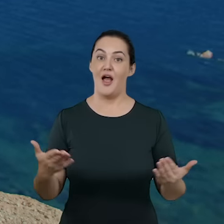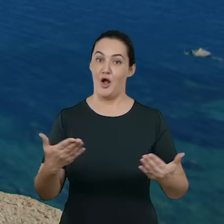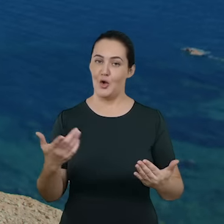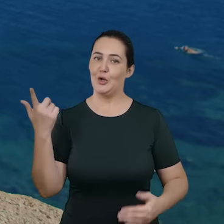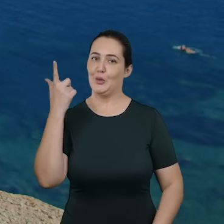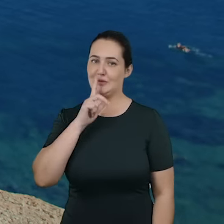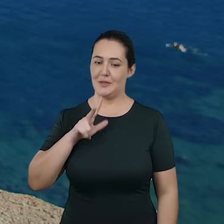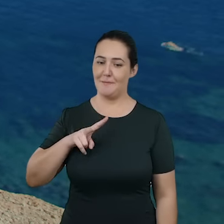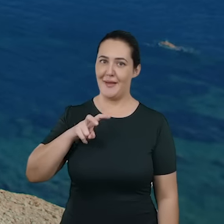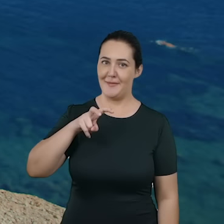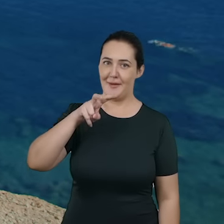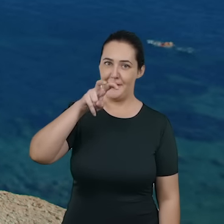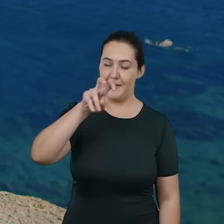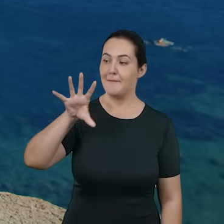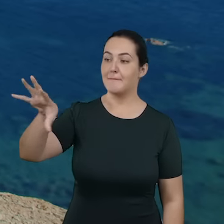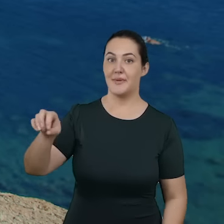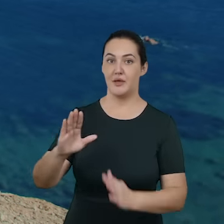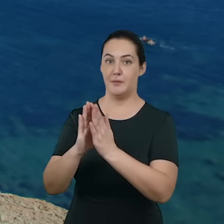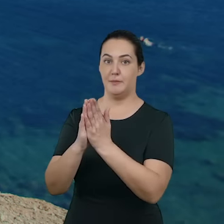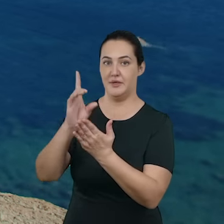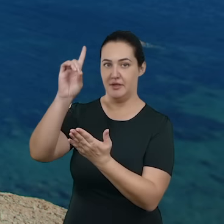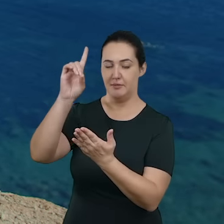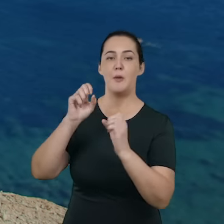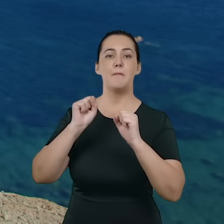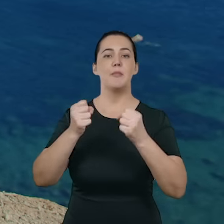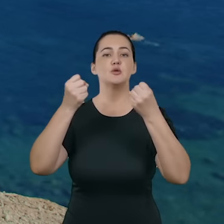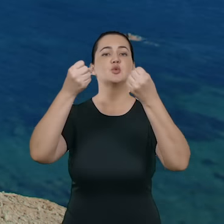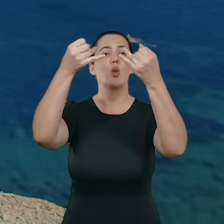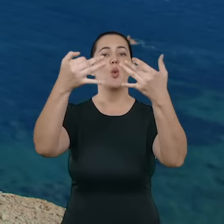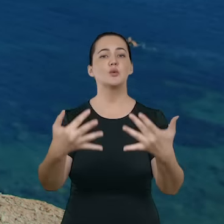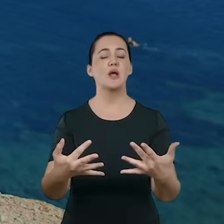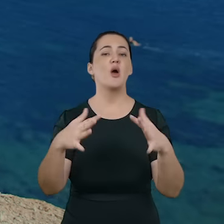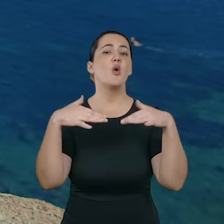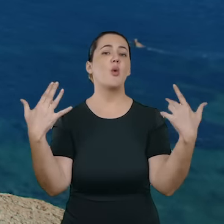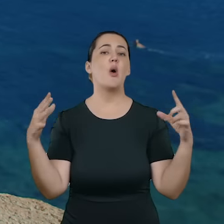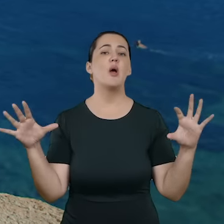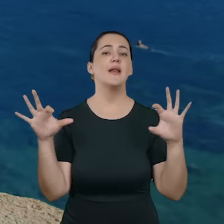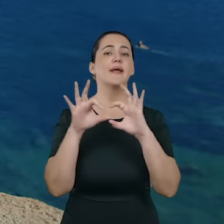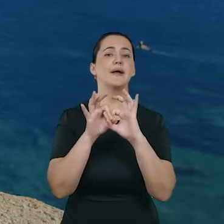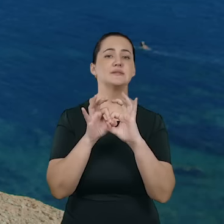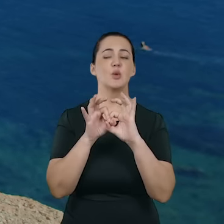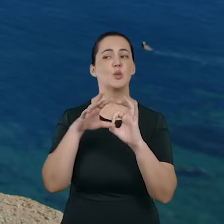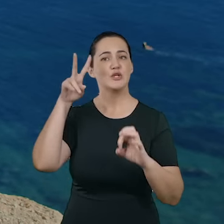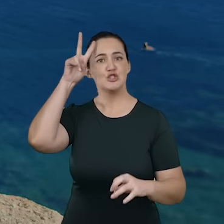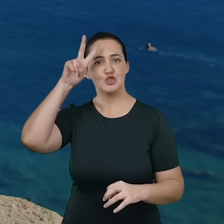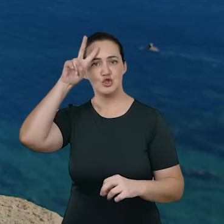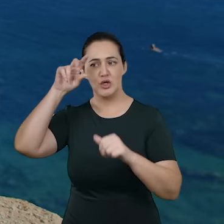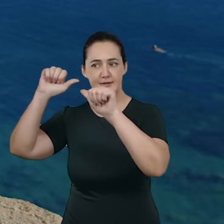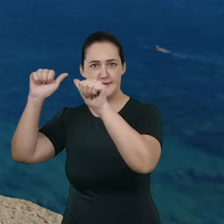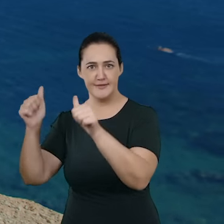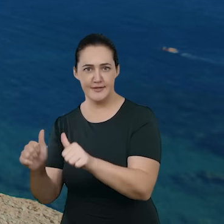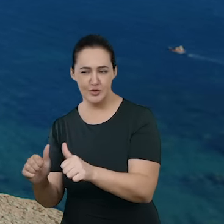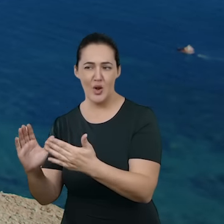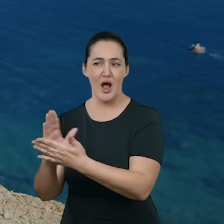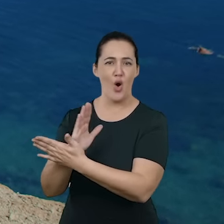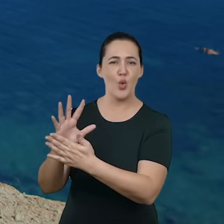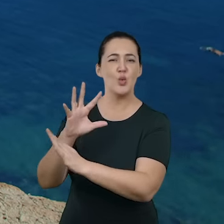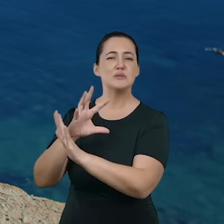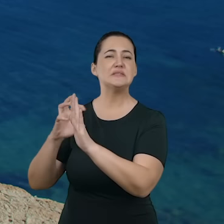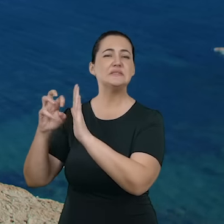Agora que eu subi até aqui, peguei minha Bíblia com a produção, eu posso contar para você qual a relação que nós vemos entre